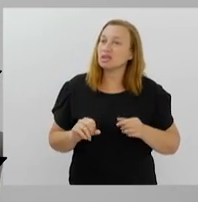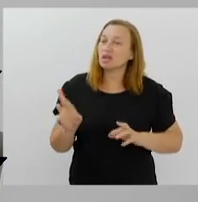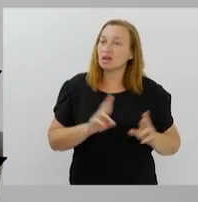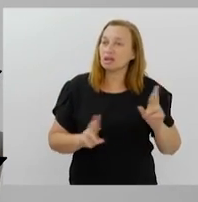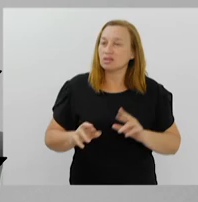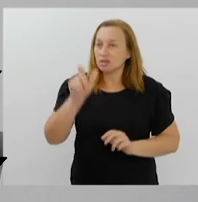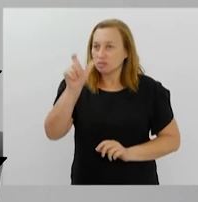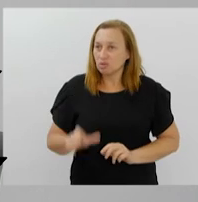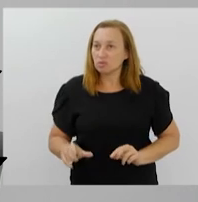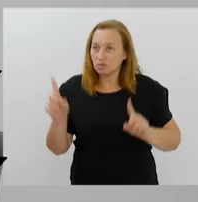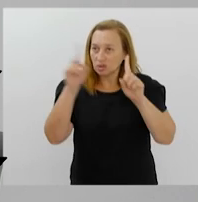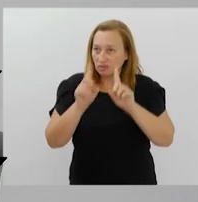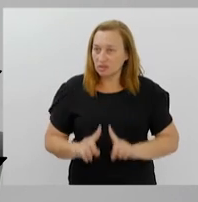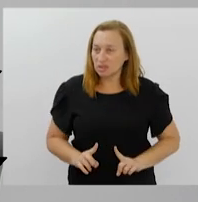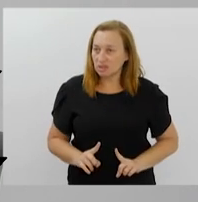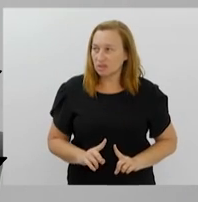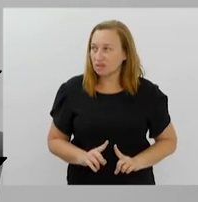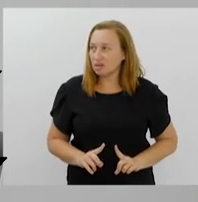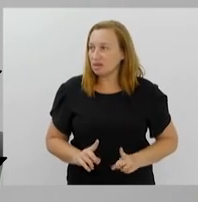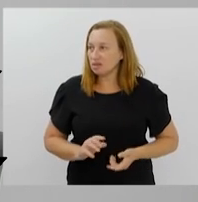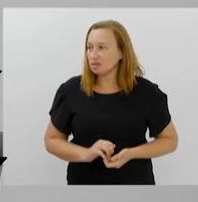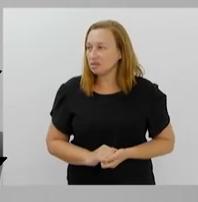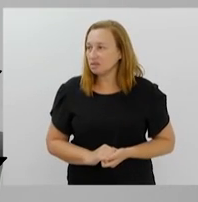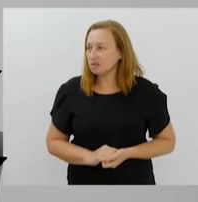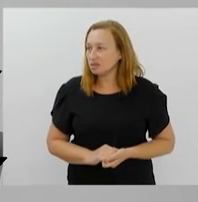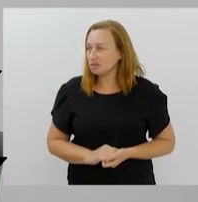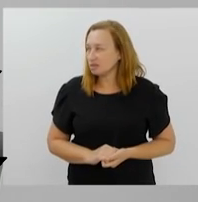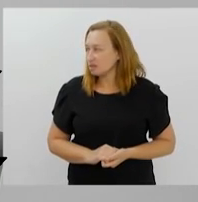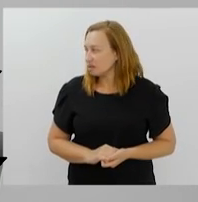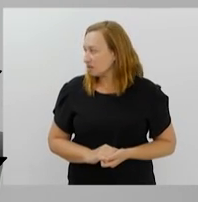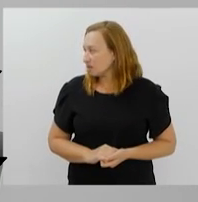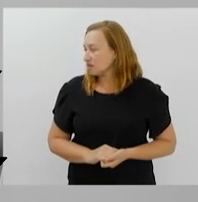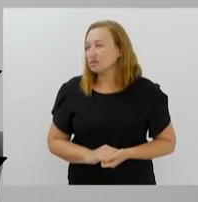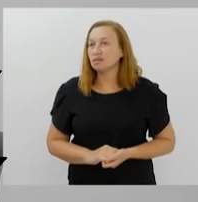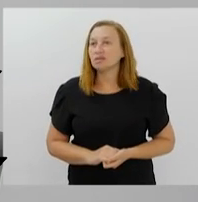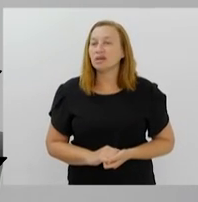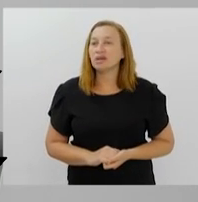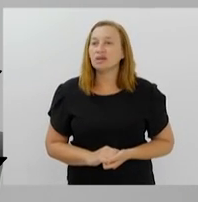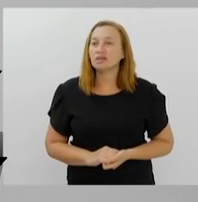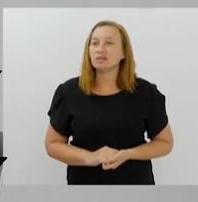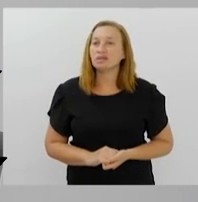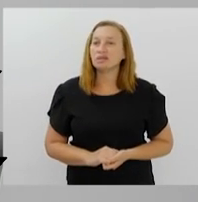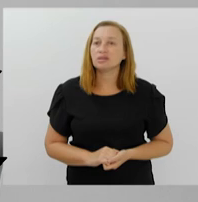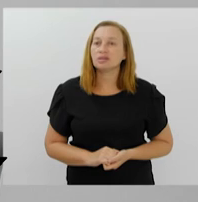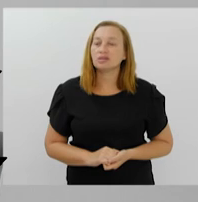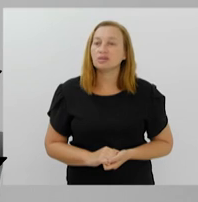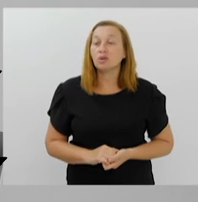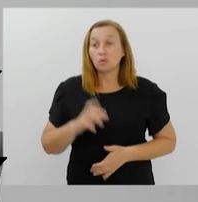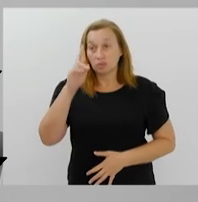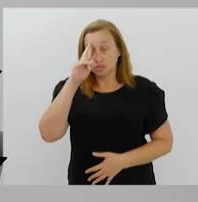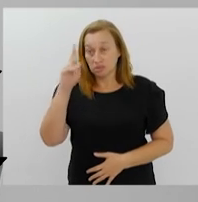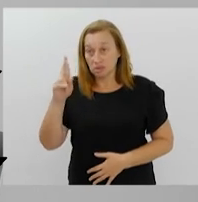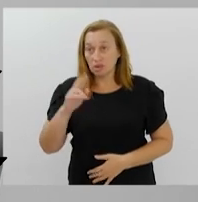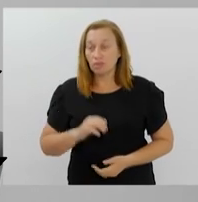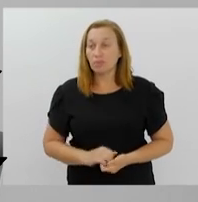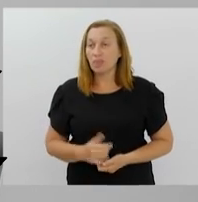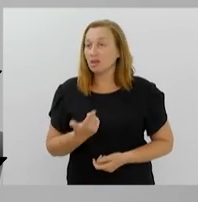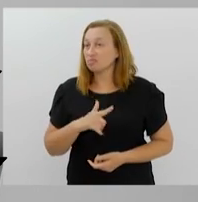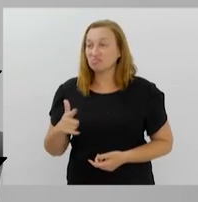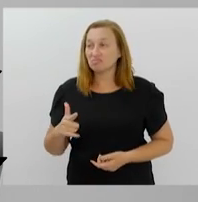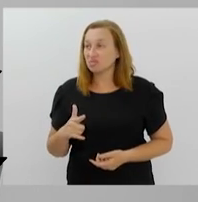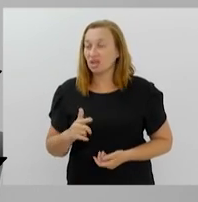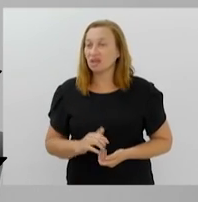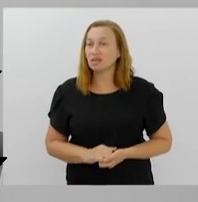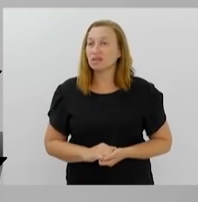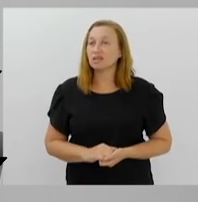deficiência que é uma pauta sua de vida e que é genuína é legítima senhor não tem tem nenhuma vantagem